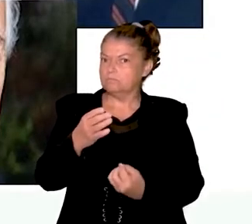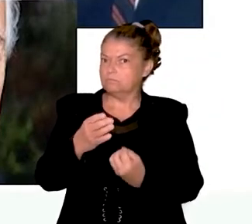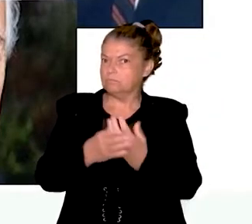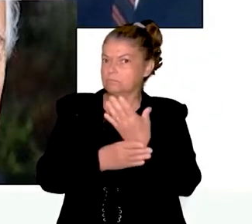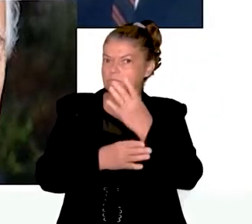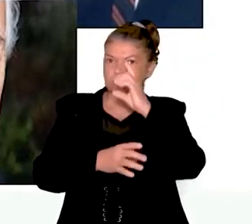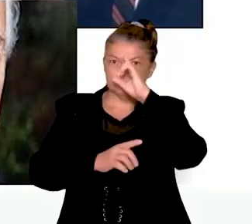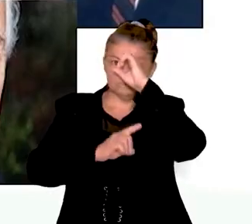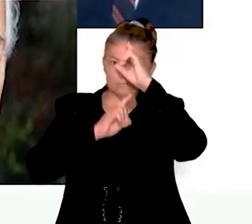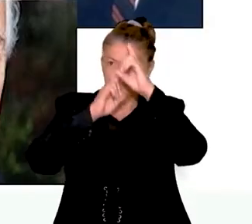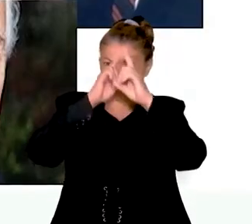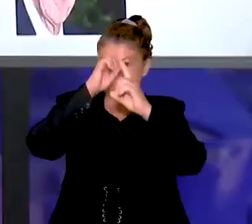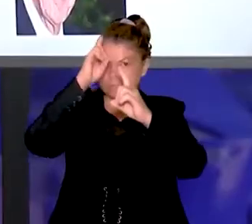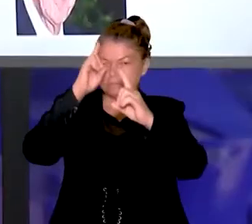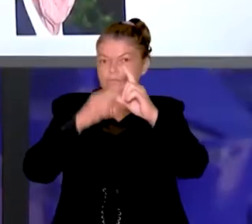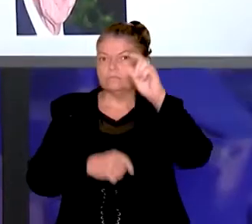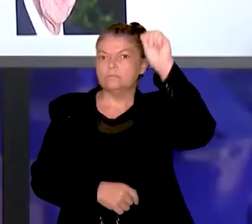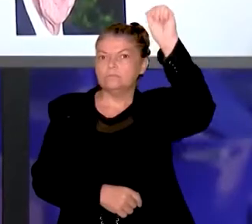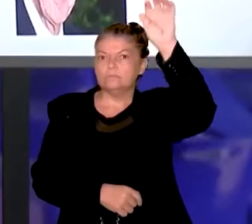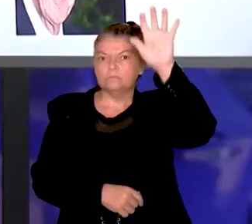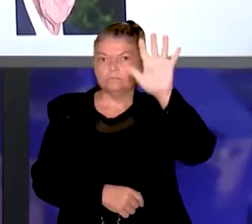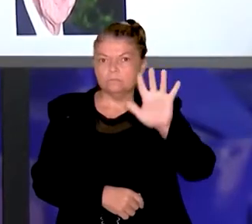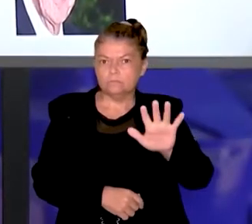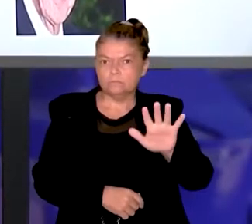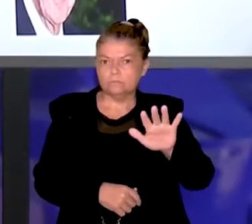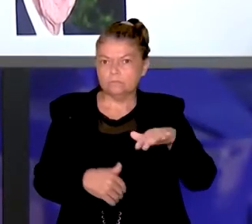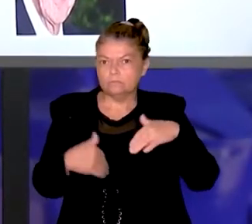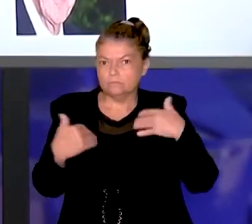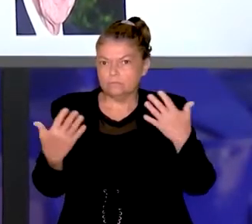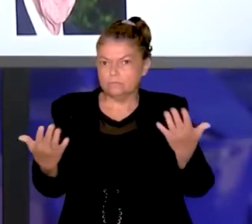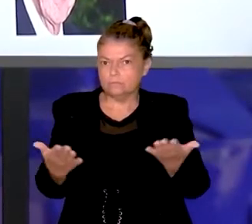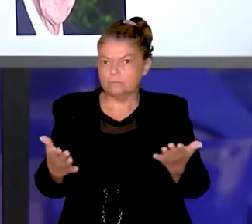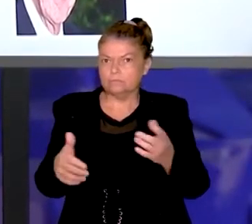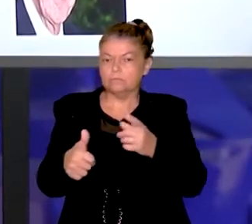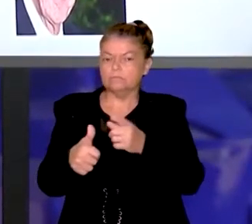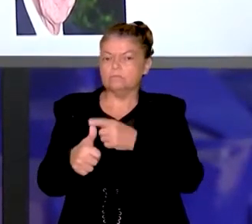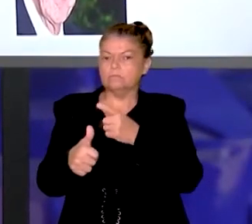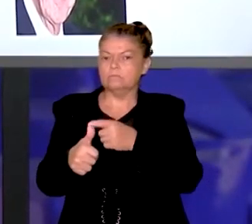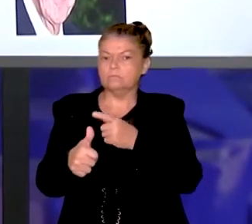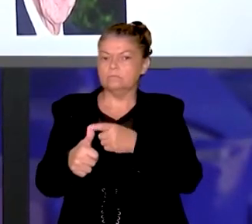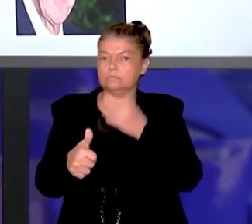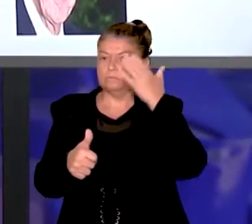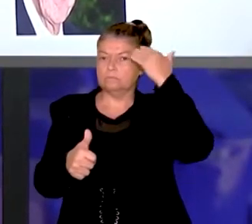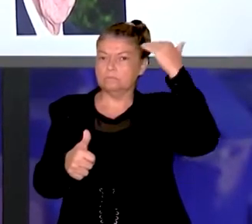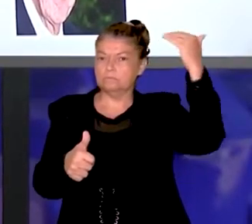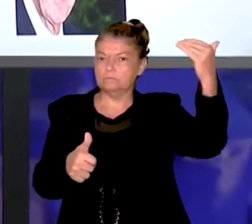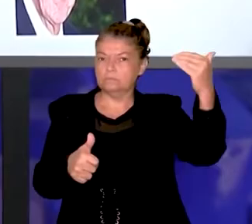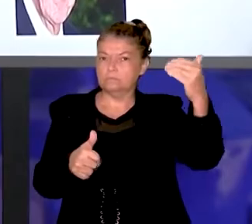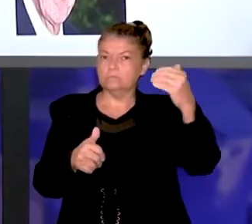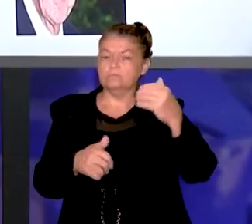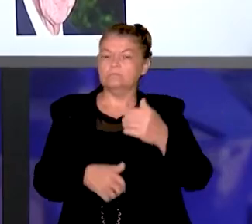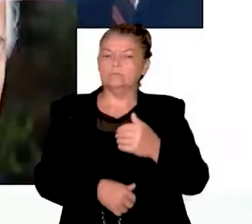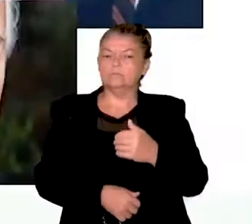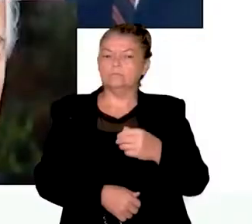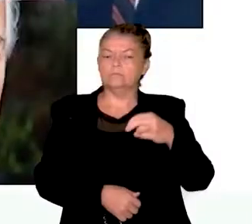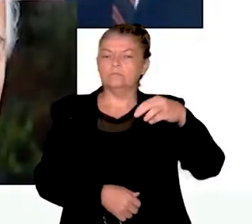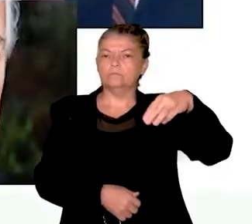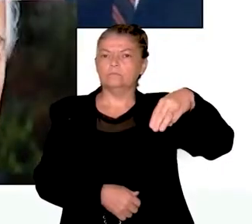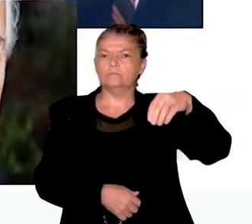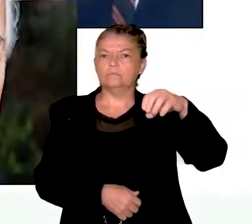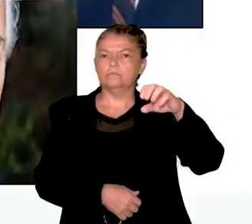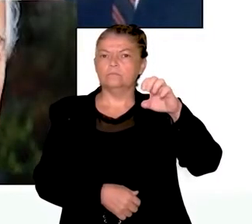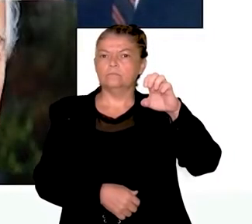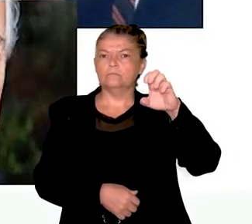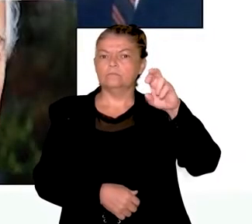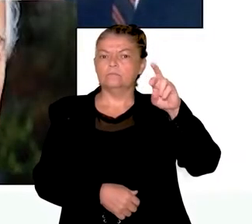esses mapas até os dias atuais. Um dos primeiros cartógrafos pioneiros surge no século XV, é Geraldo Mercator,